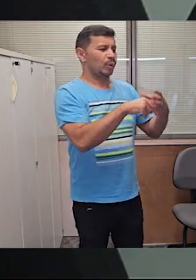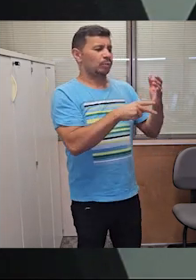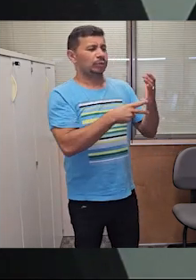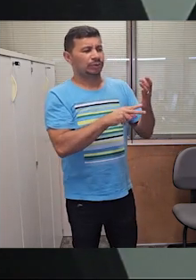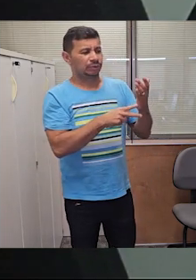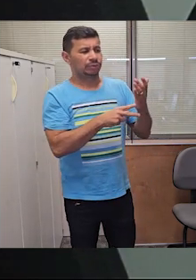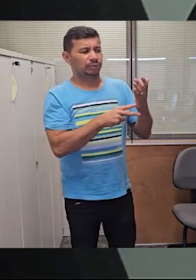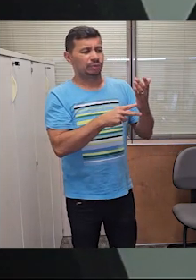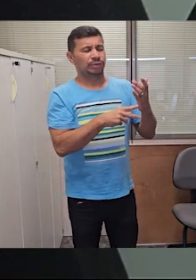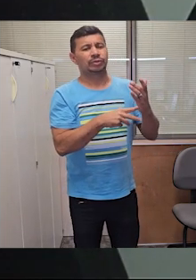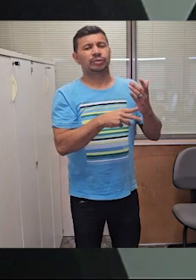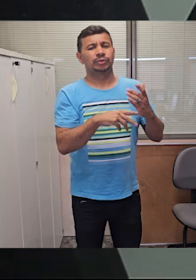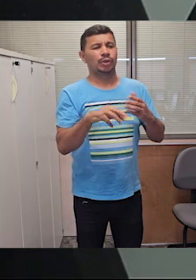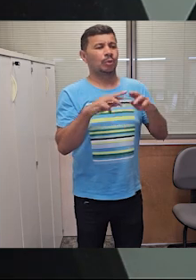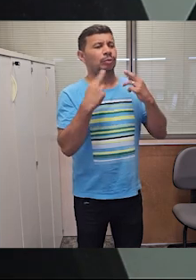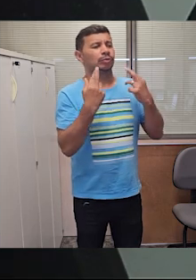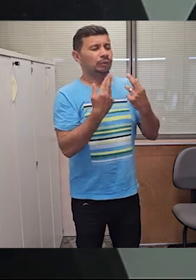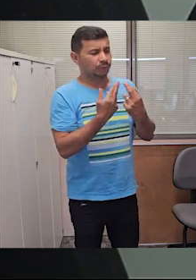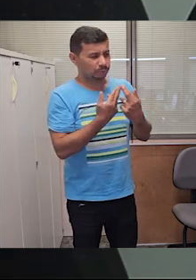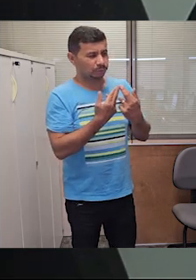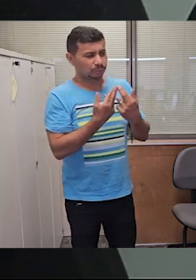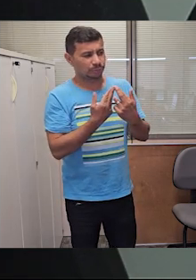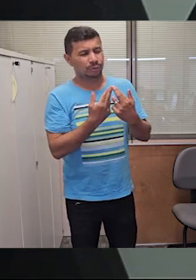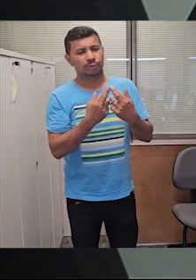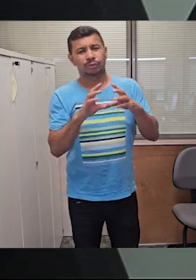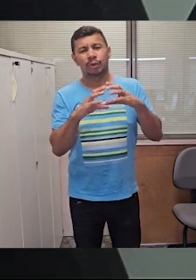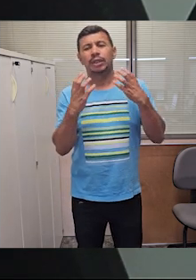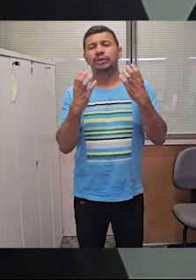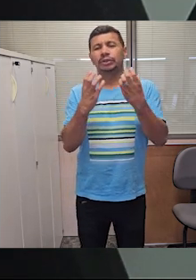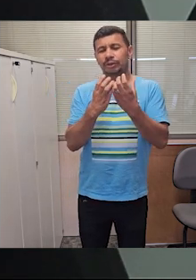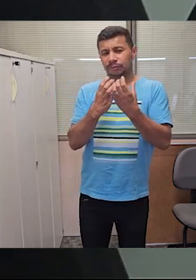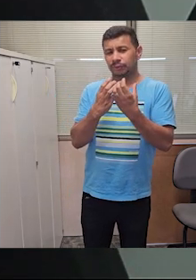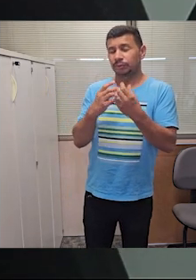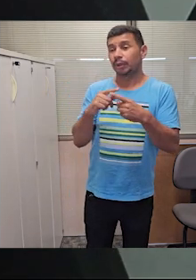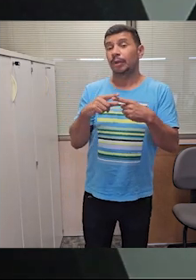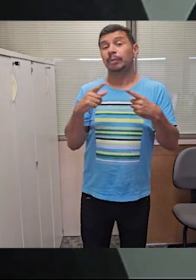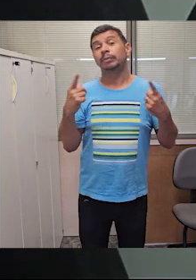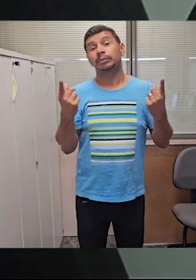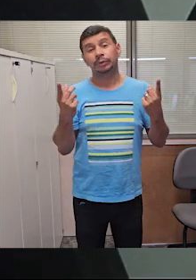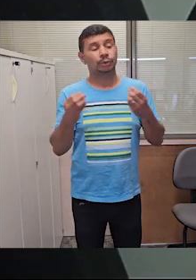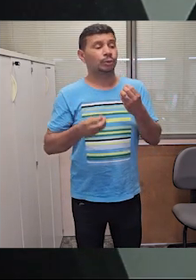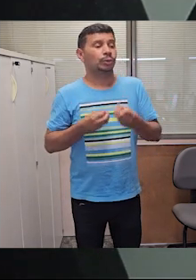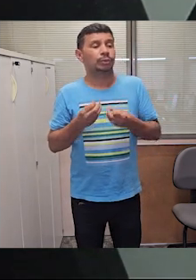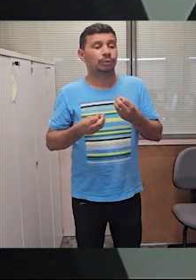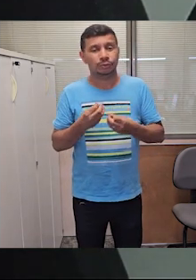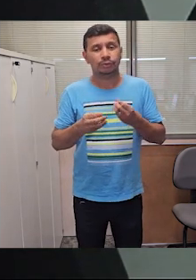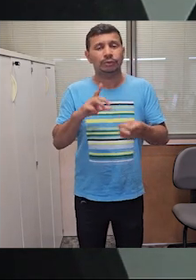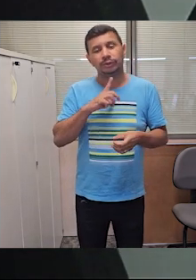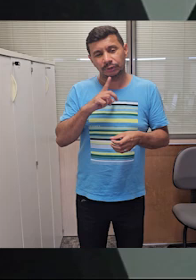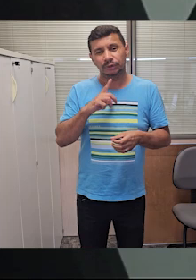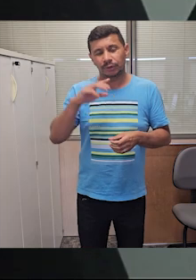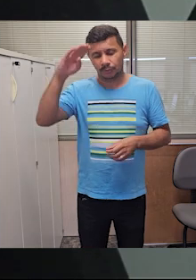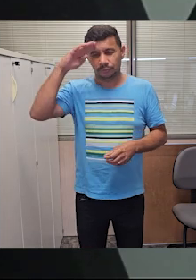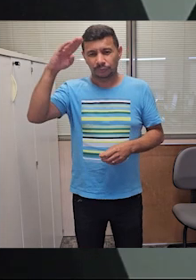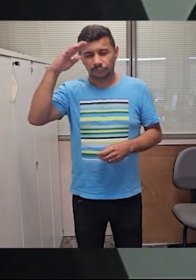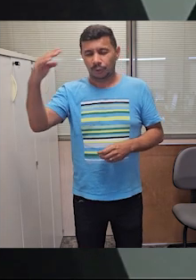Nós estávamos lá no sindicato reunidos, em assembleia. Mas como já tínhamos informação de que as tropas